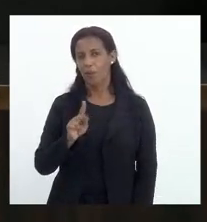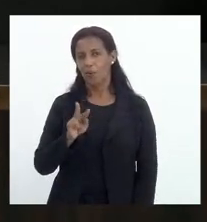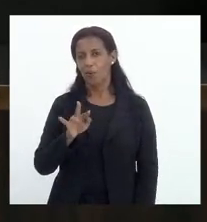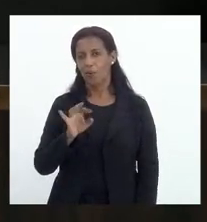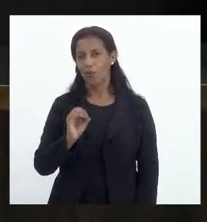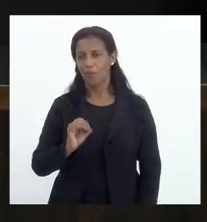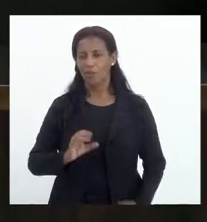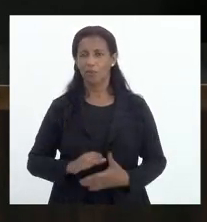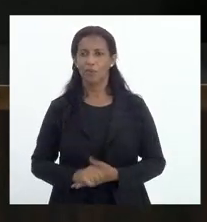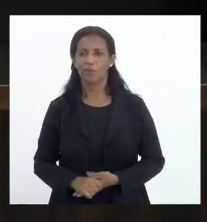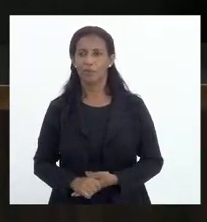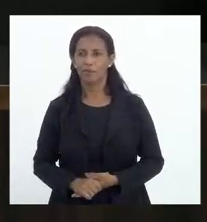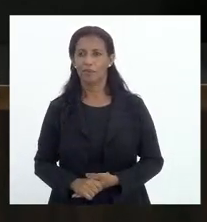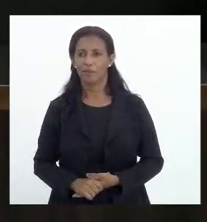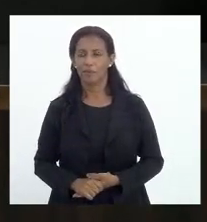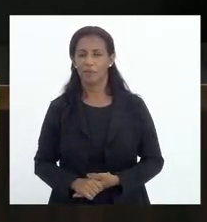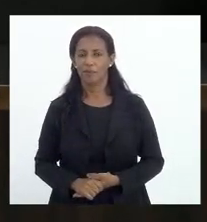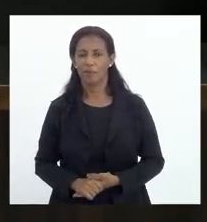ao